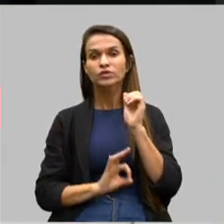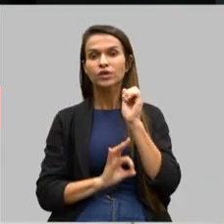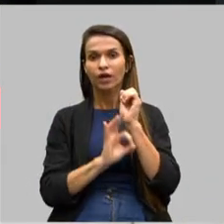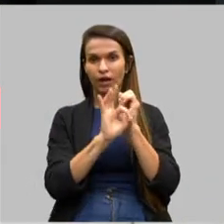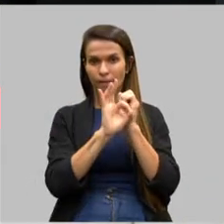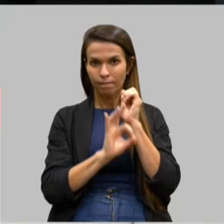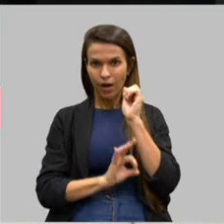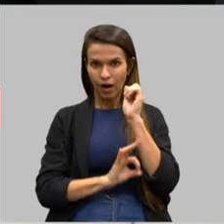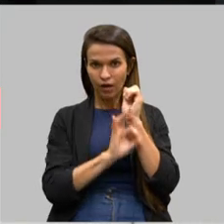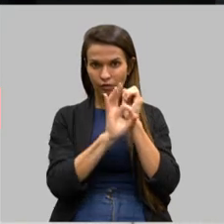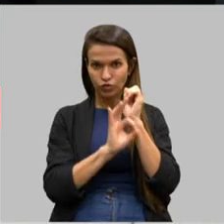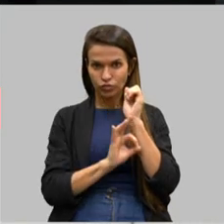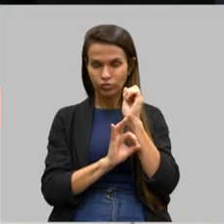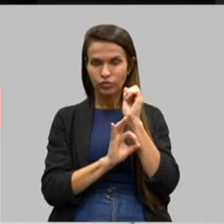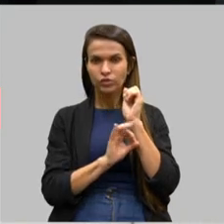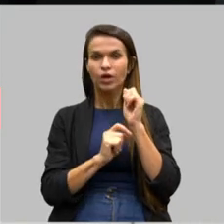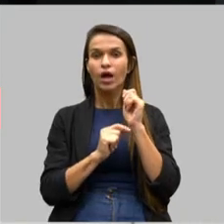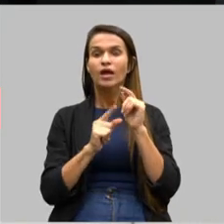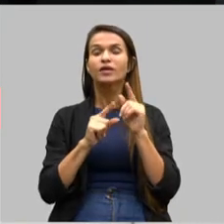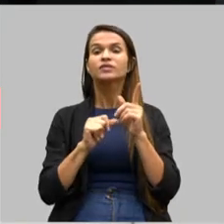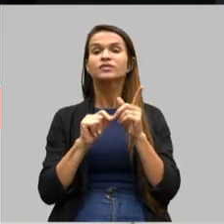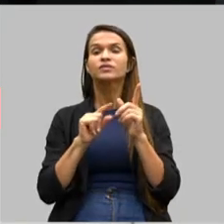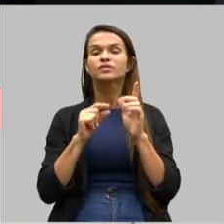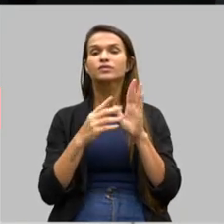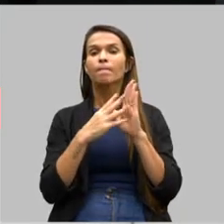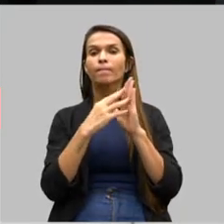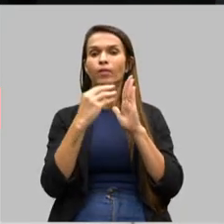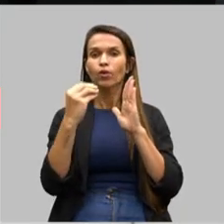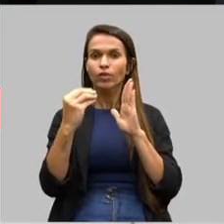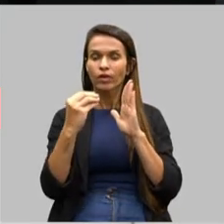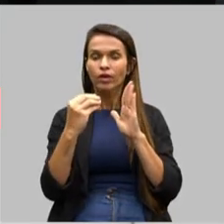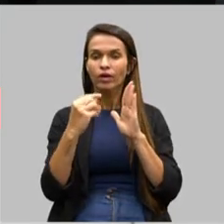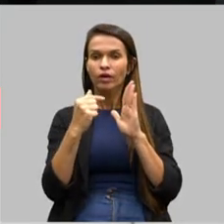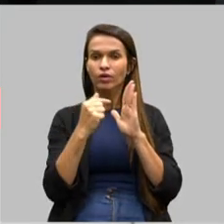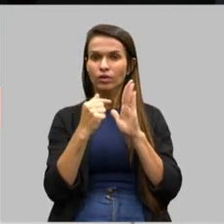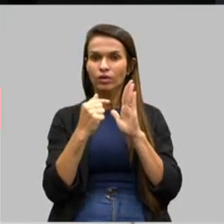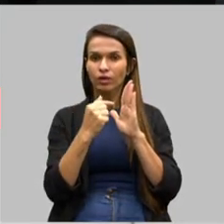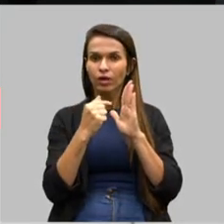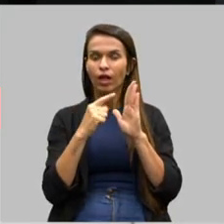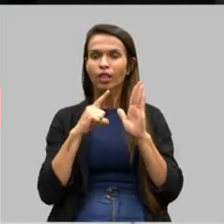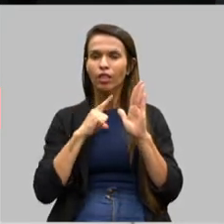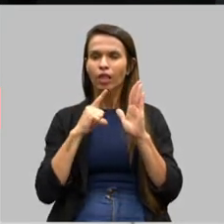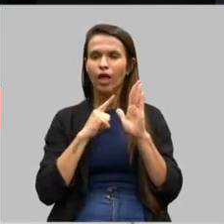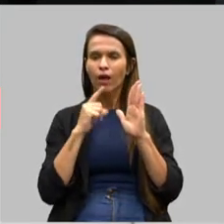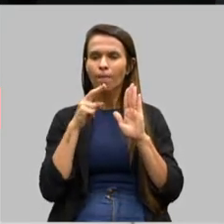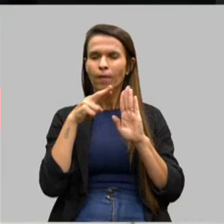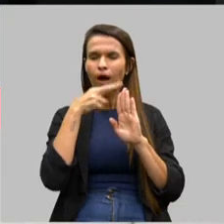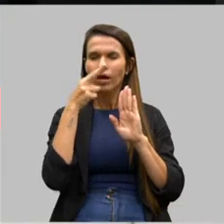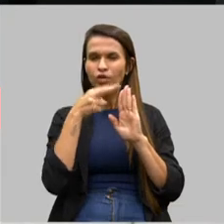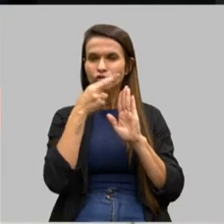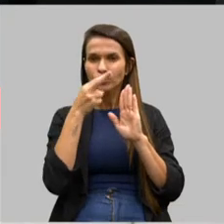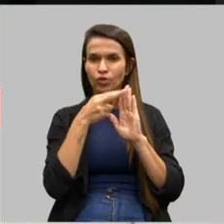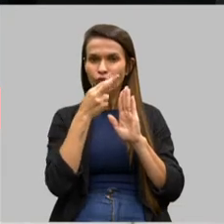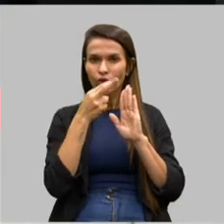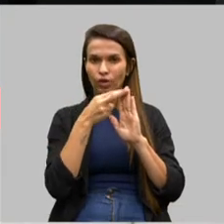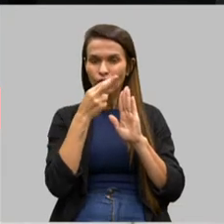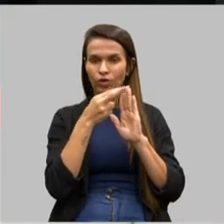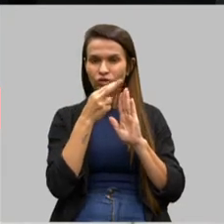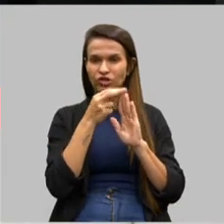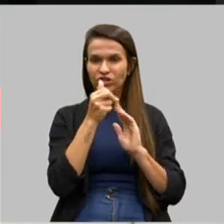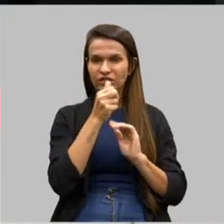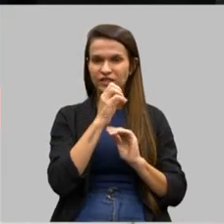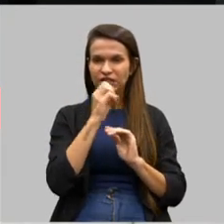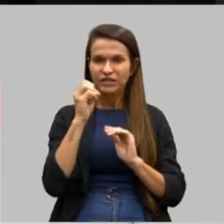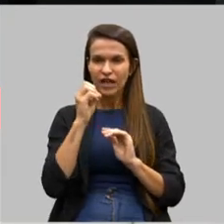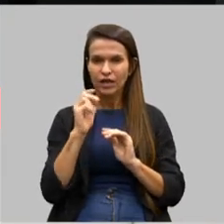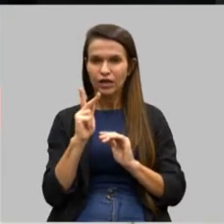Estes modelos, eles têm uma resolução de 100 quilômetros, um ponto